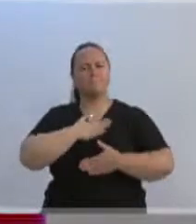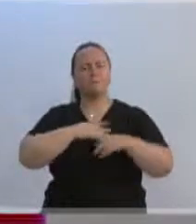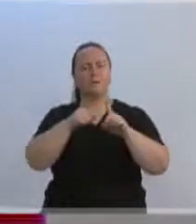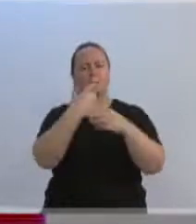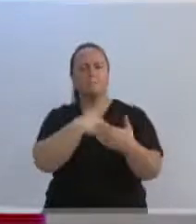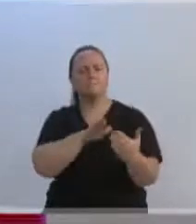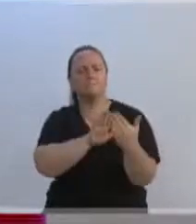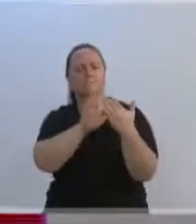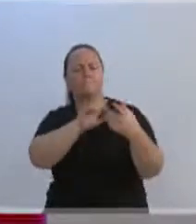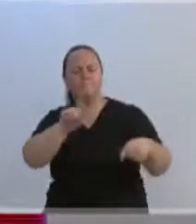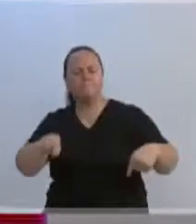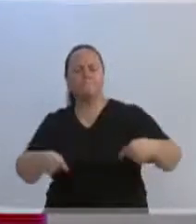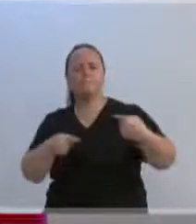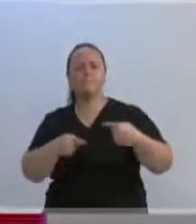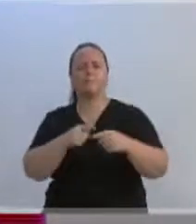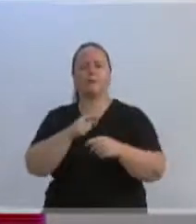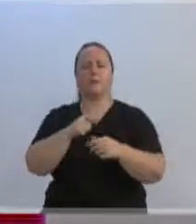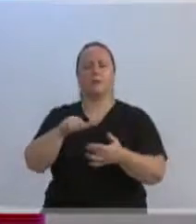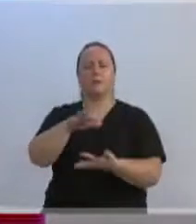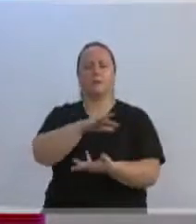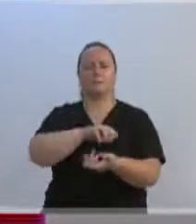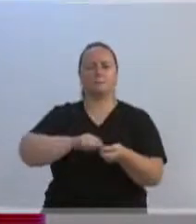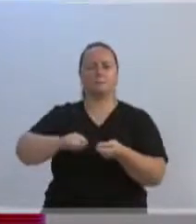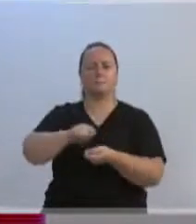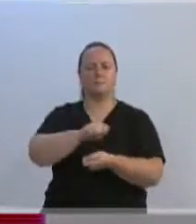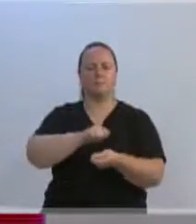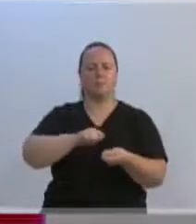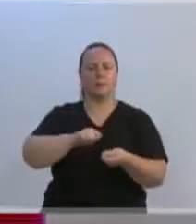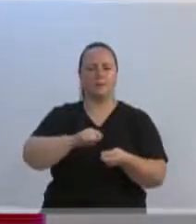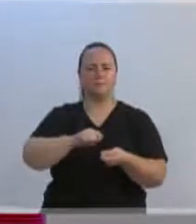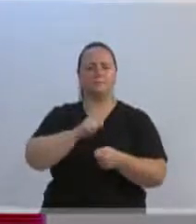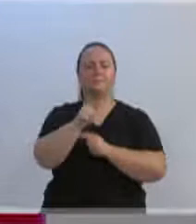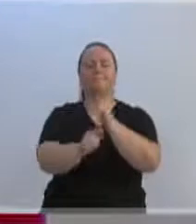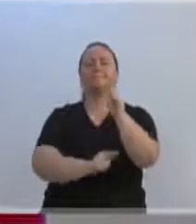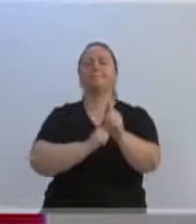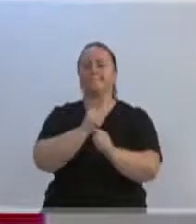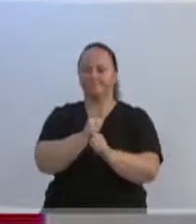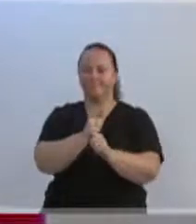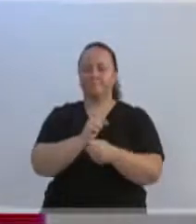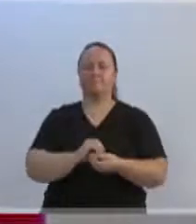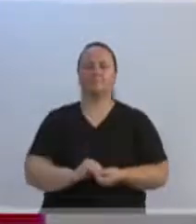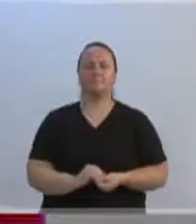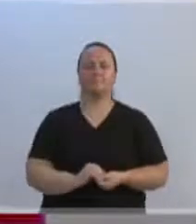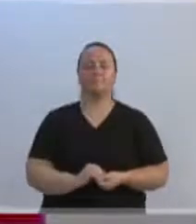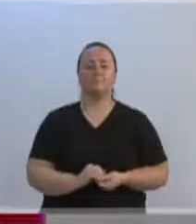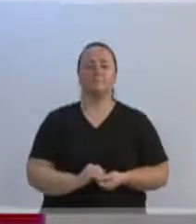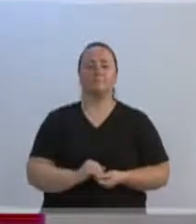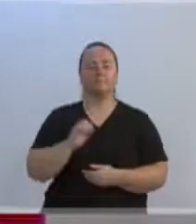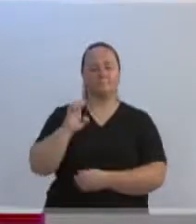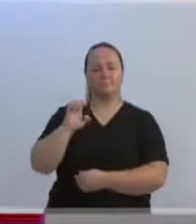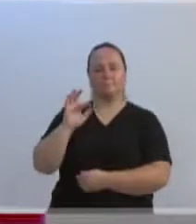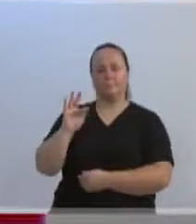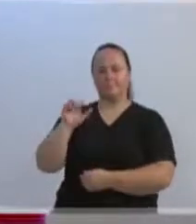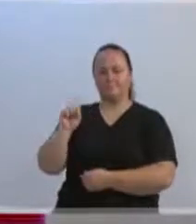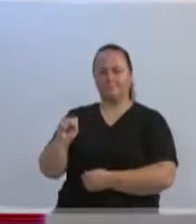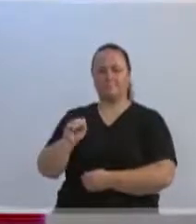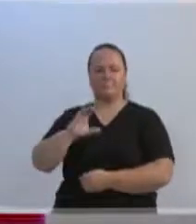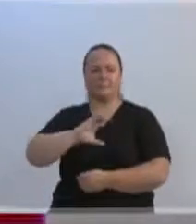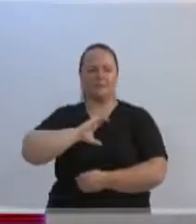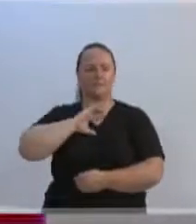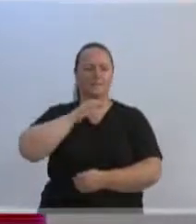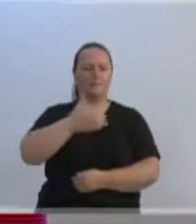desta globalização o fs encoraja o respeito pelos direitos humanos e suas liberdades